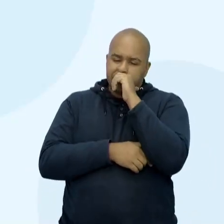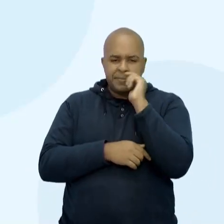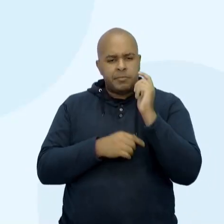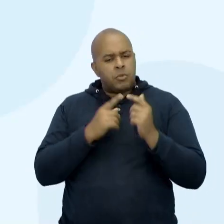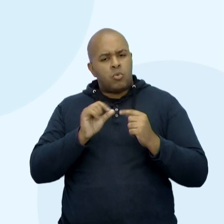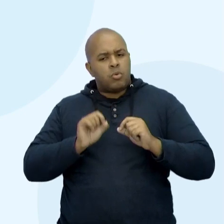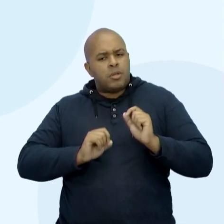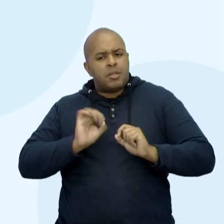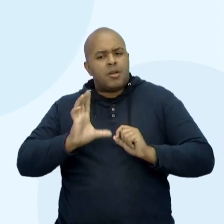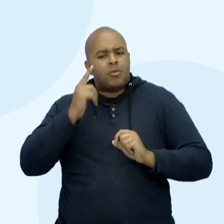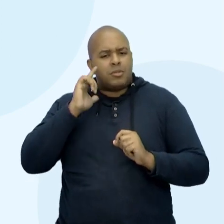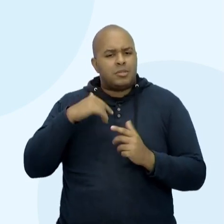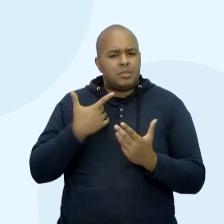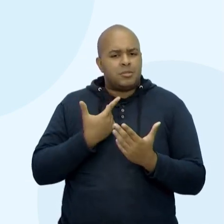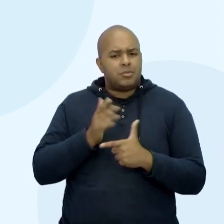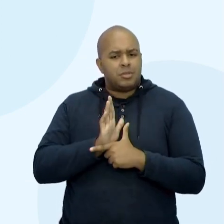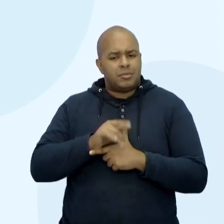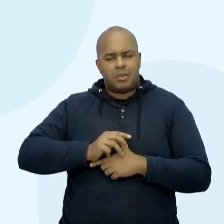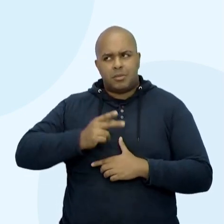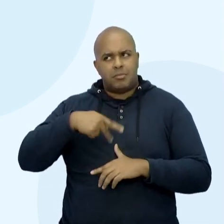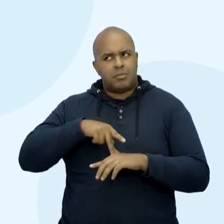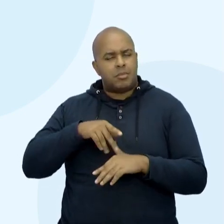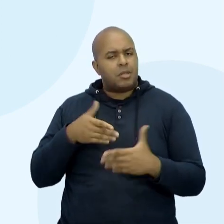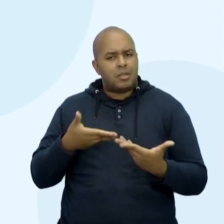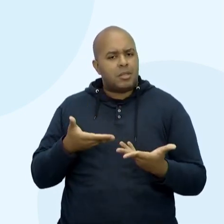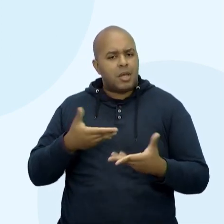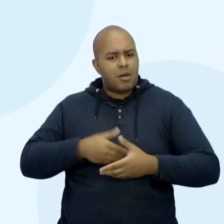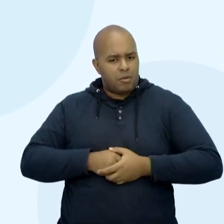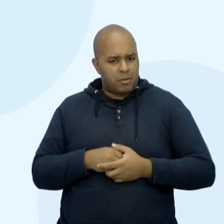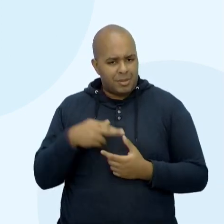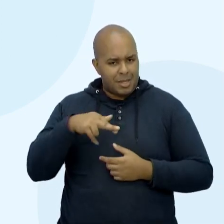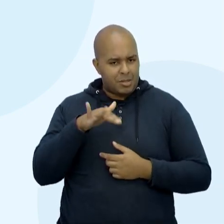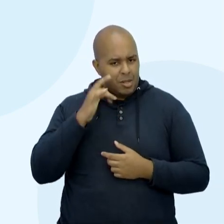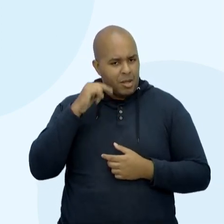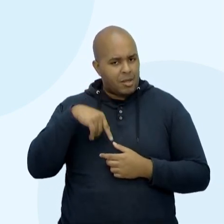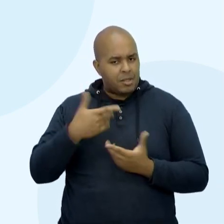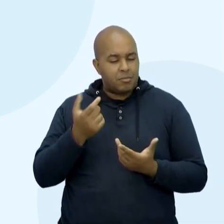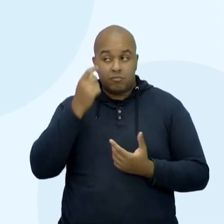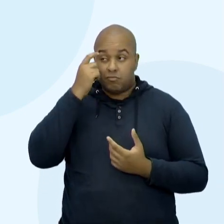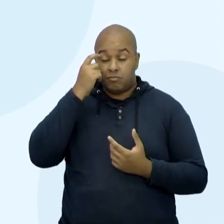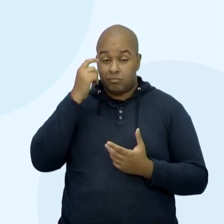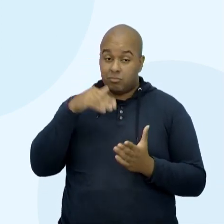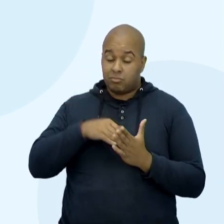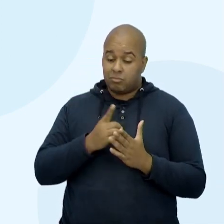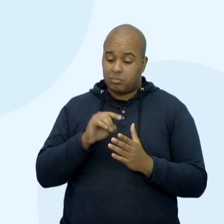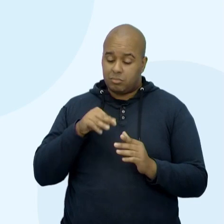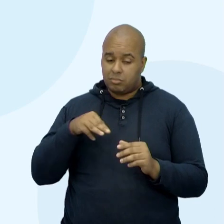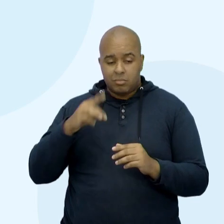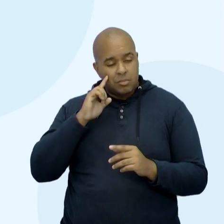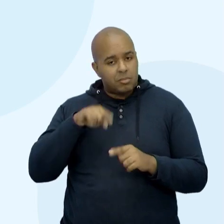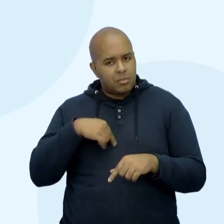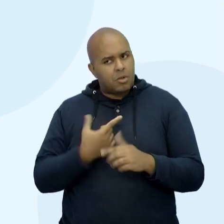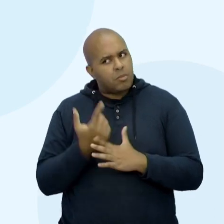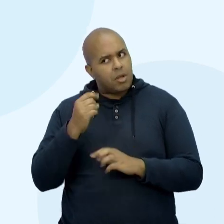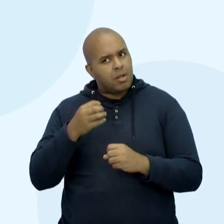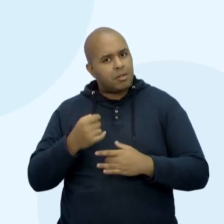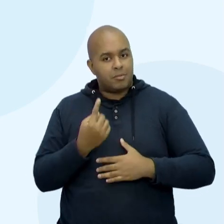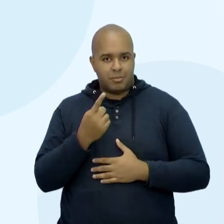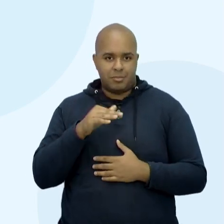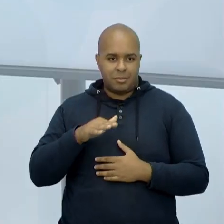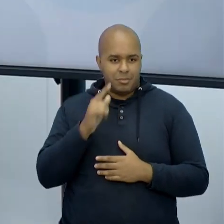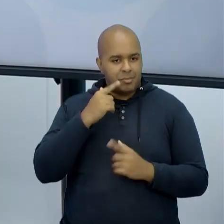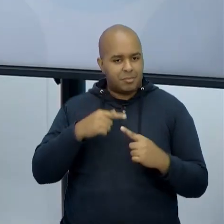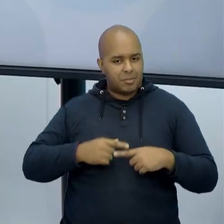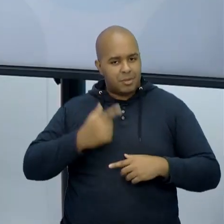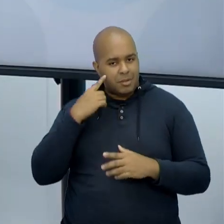que está acontecendo no cinema nacional atualmente? Ó, deixei para os últimos 10 minutinhos da nossa aula, uma aula de 1h30, porque